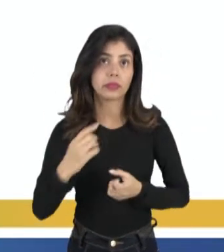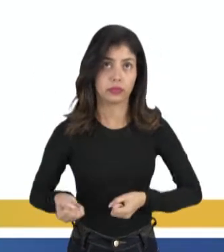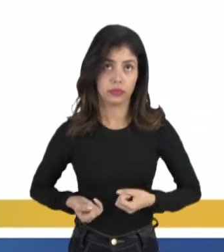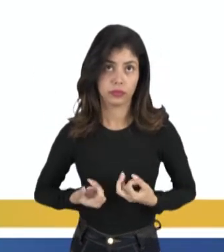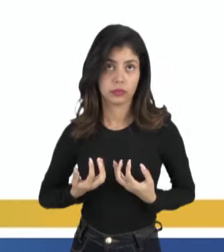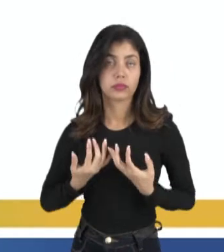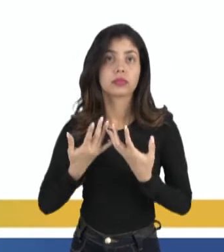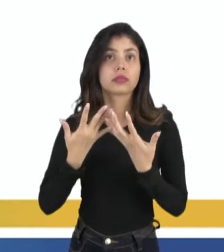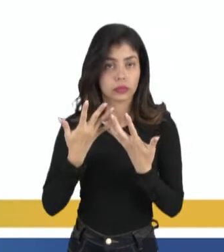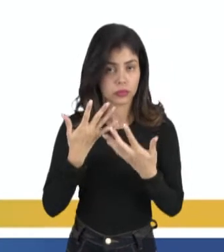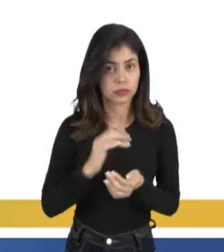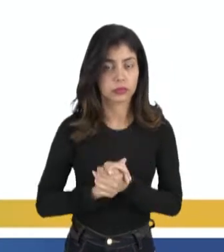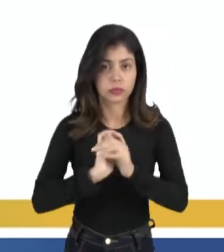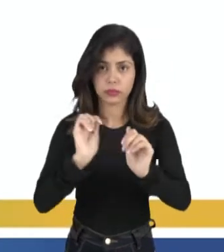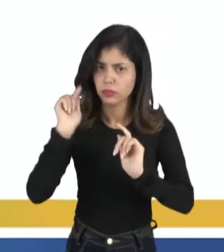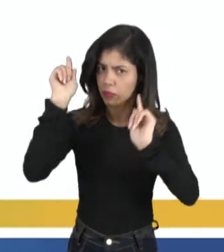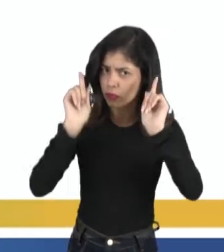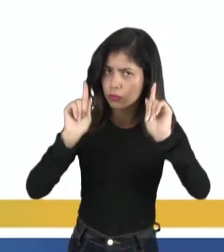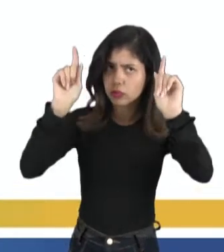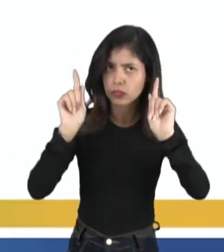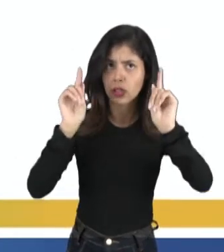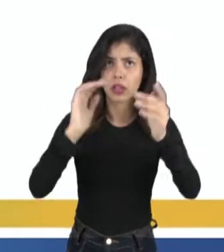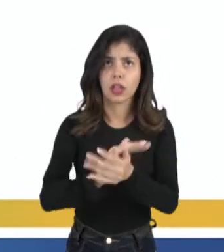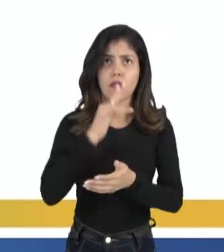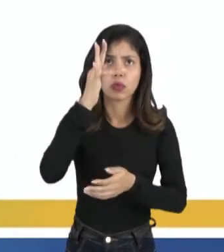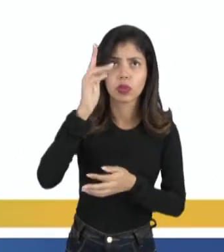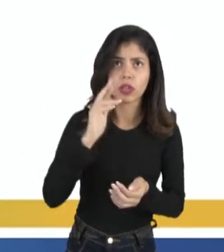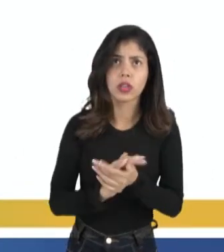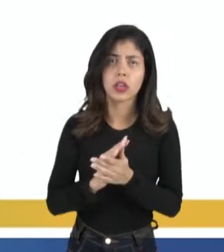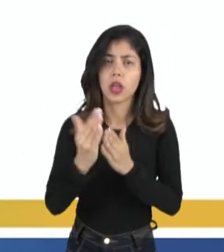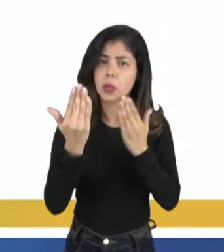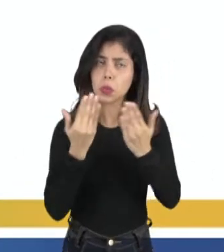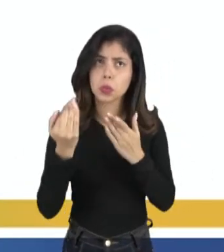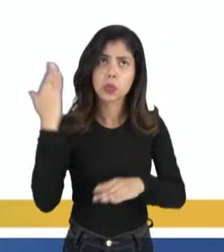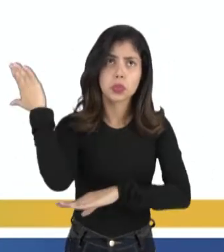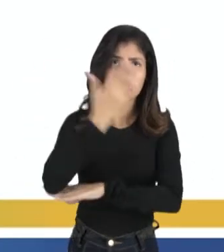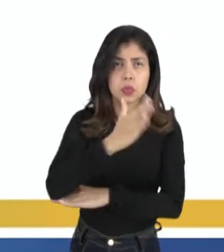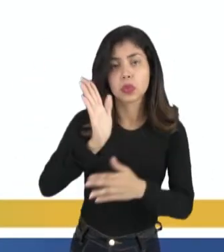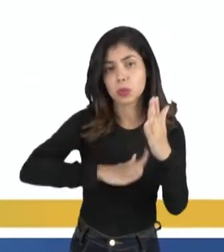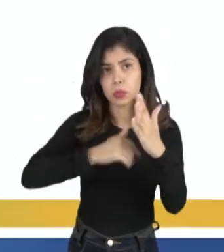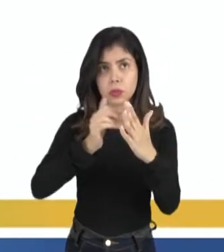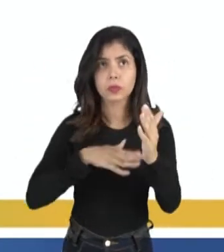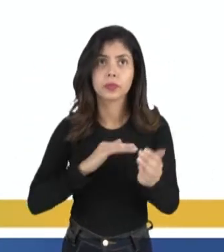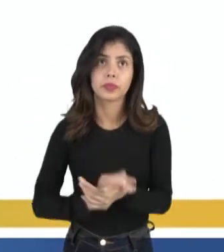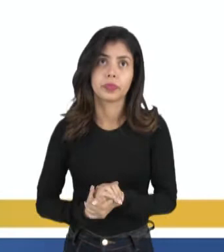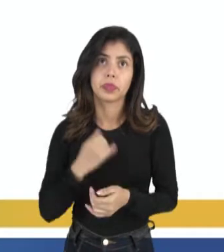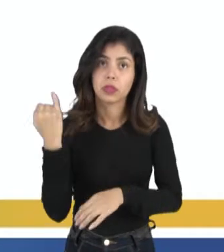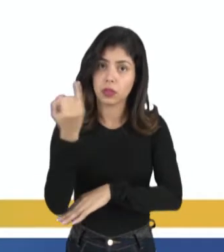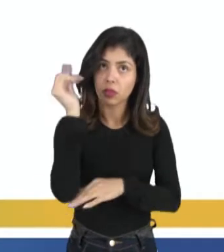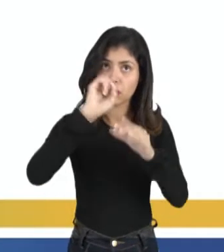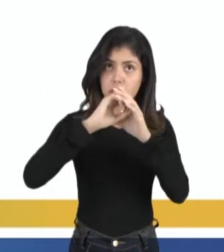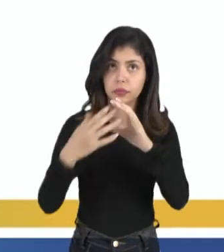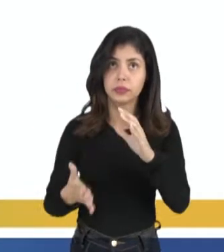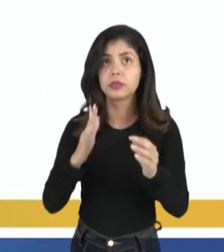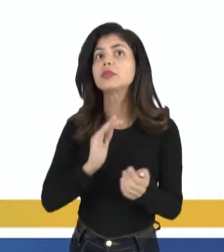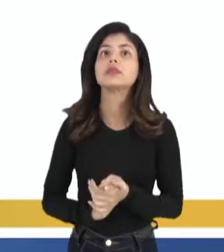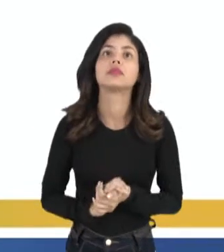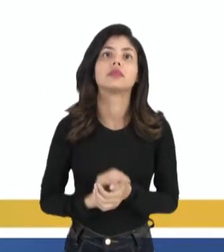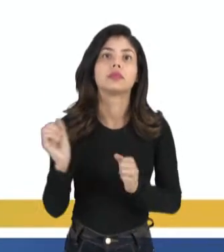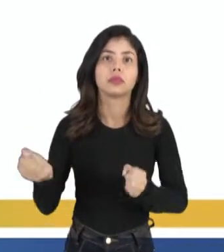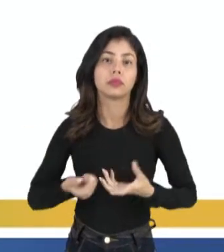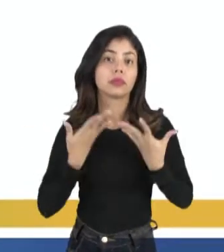lançar lançam um Manifesto futurista relacionado diretamente com a pintura suas principais